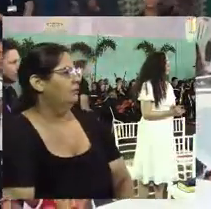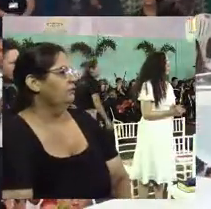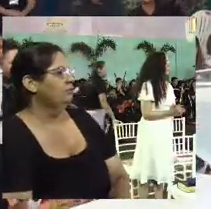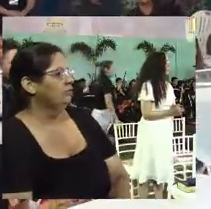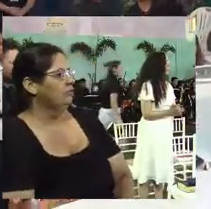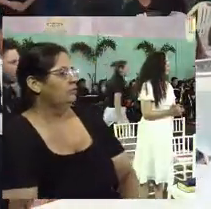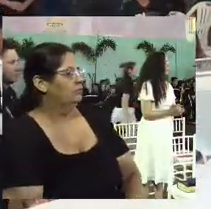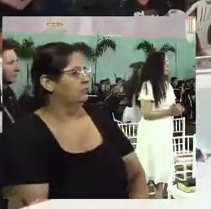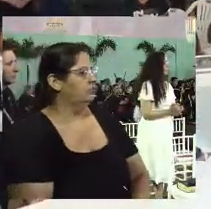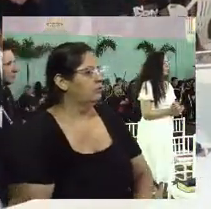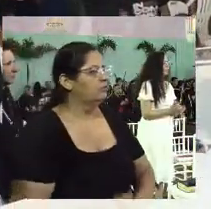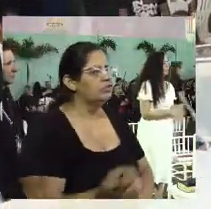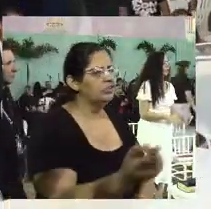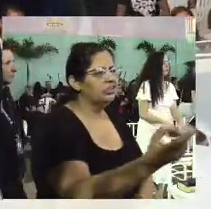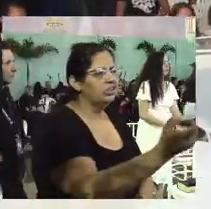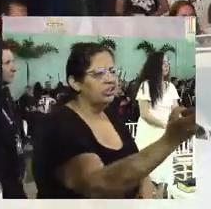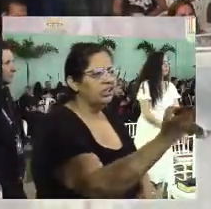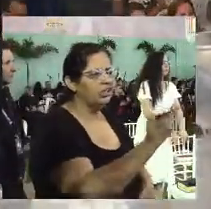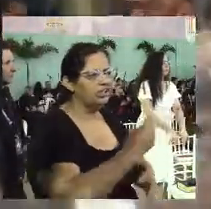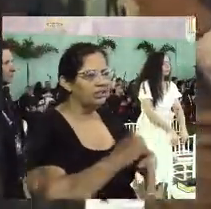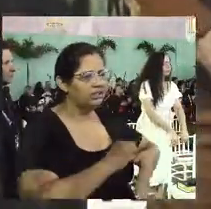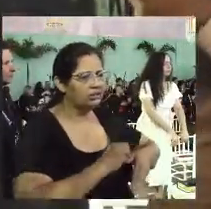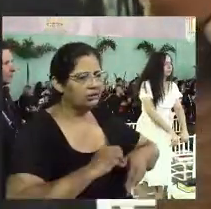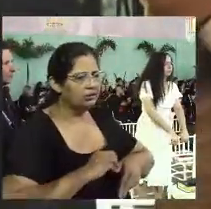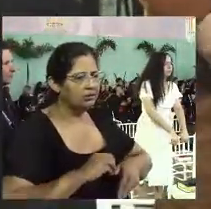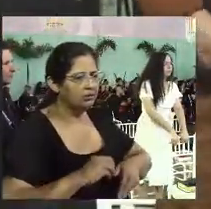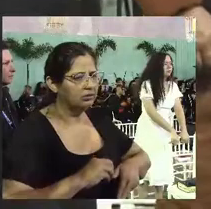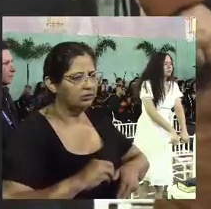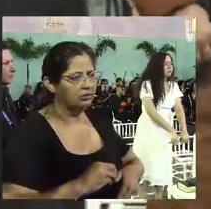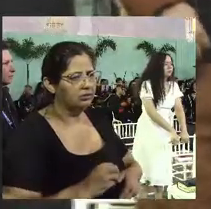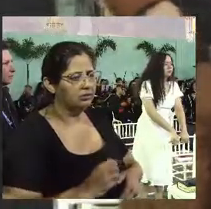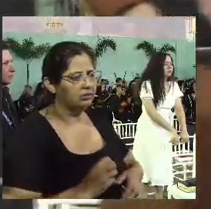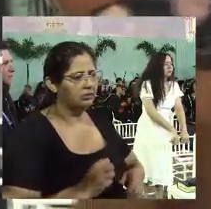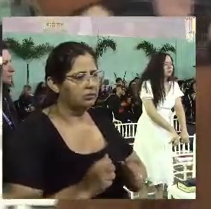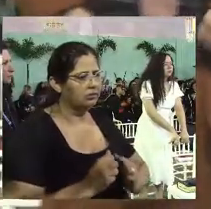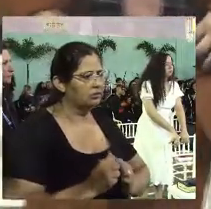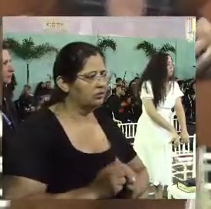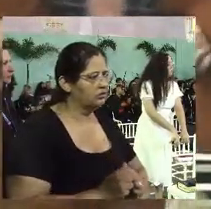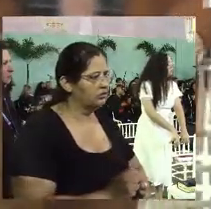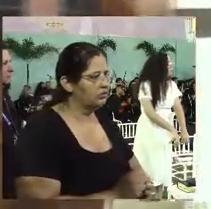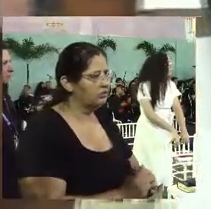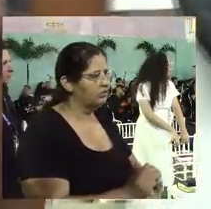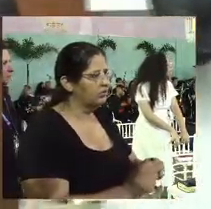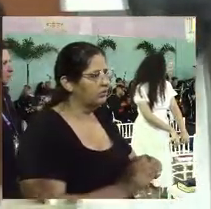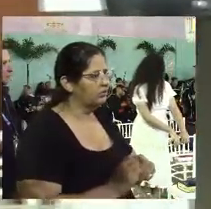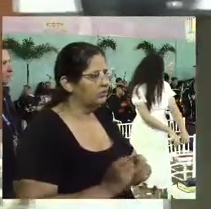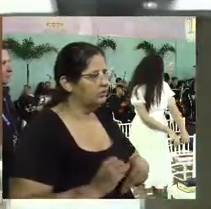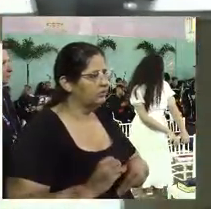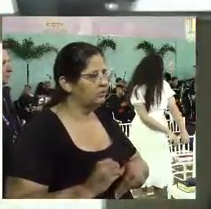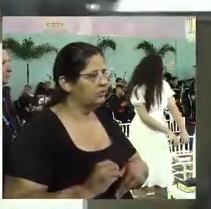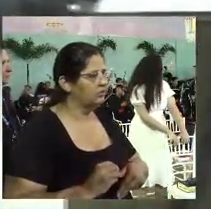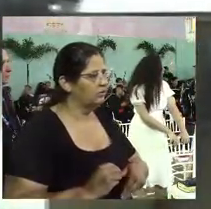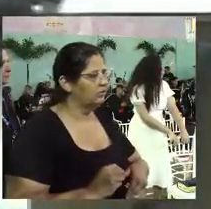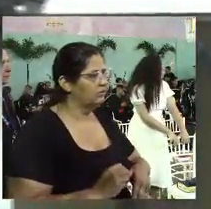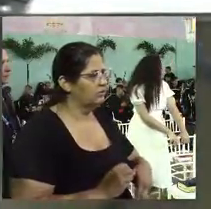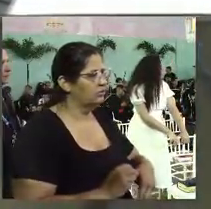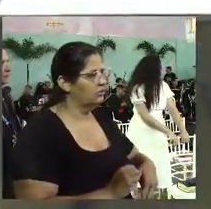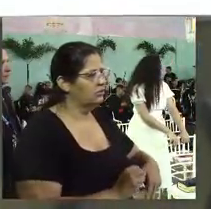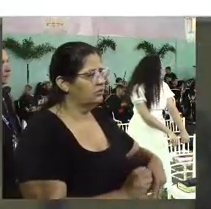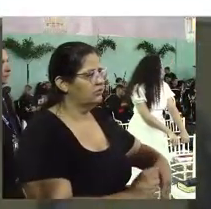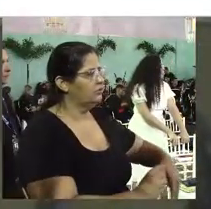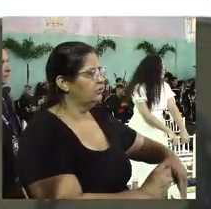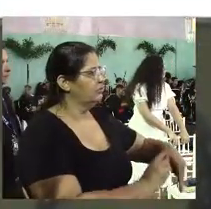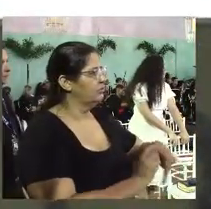os irmãos conduzem por favor todos vocês a equipe de apoio aquela mesinha que a minha esquerda à sua direita